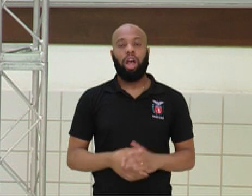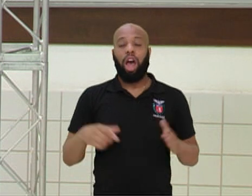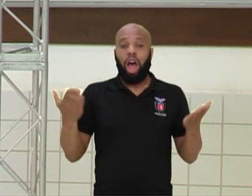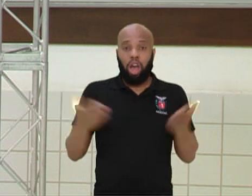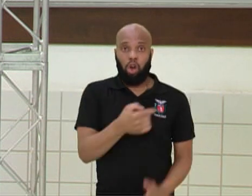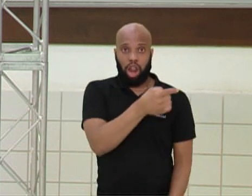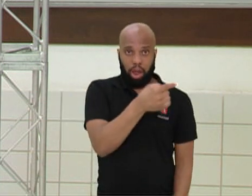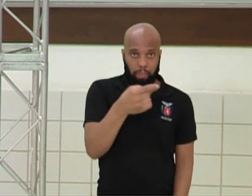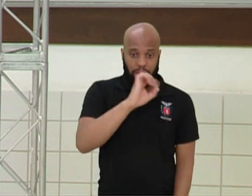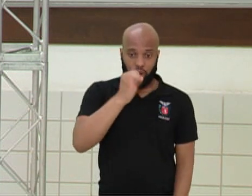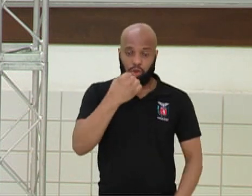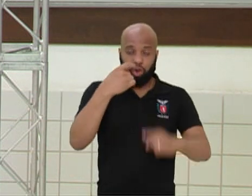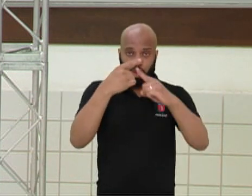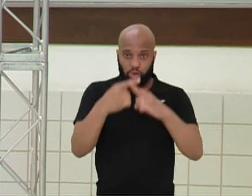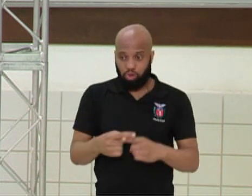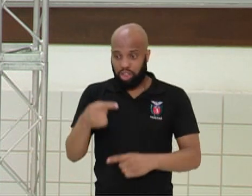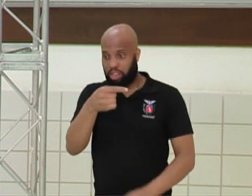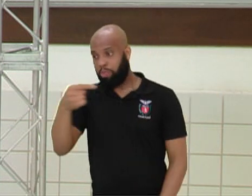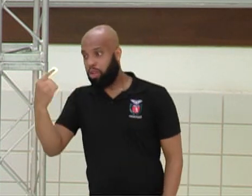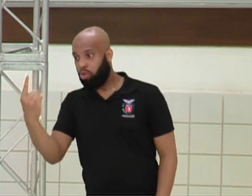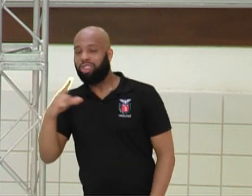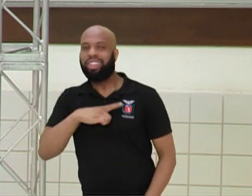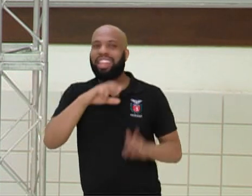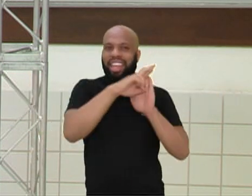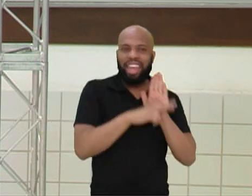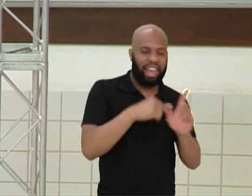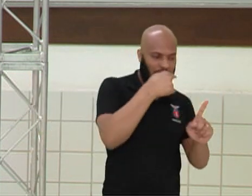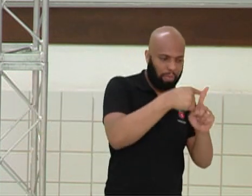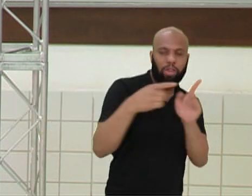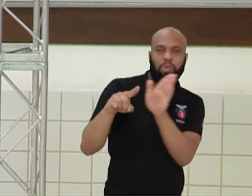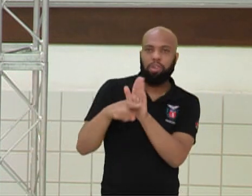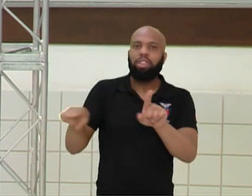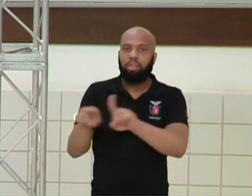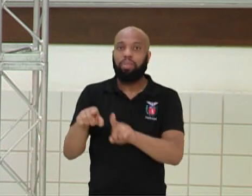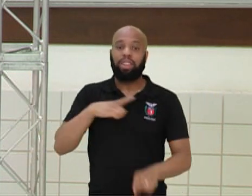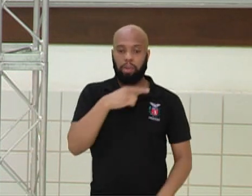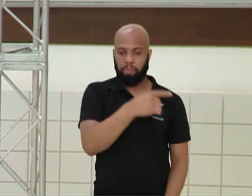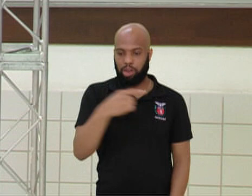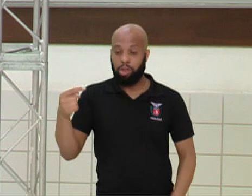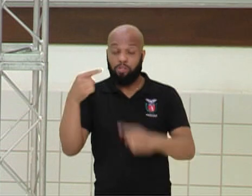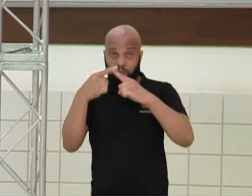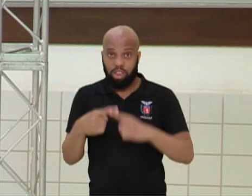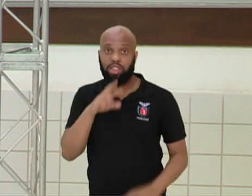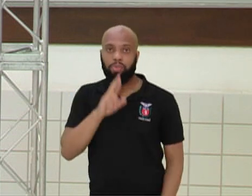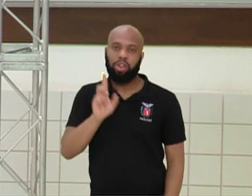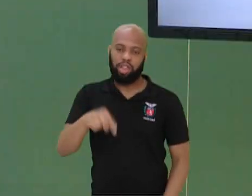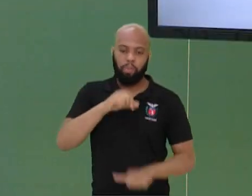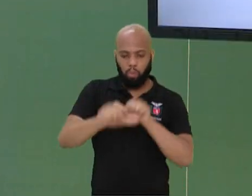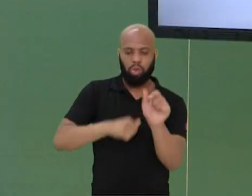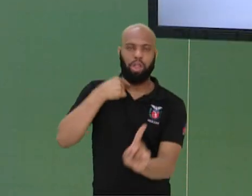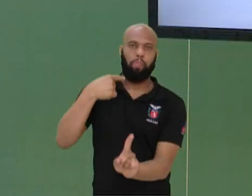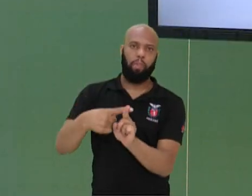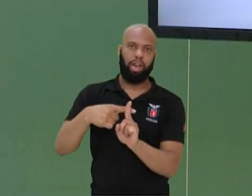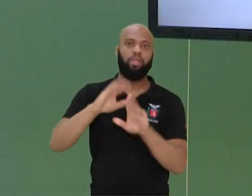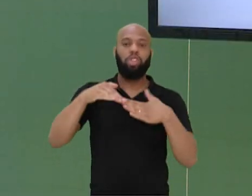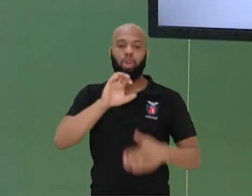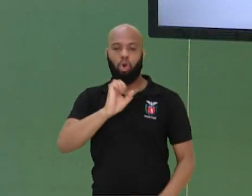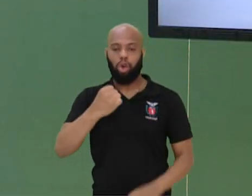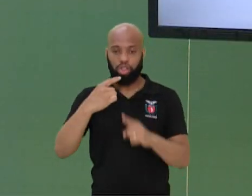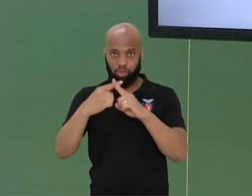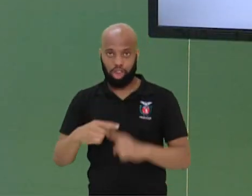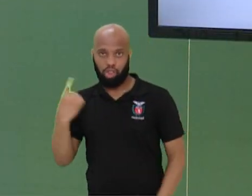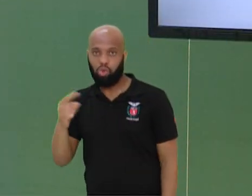Menos 8 multiplicado por menos 1, de novo temos aqui a regrinha de sinais, né? Negativo que multiplica negativo vai dar positivo. E 8 vezes